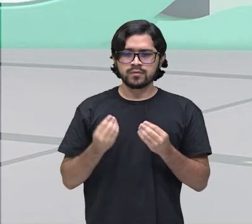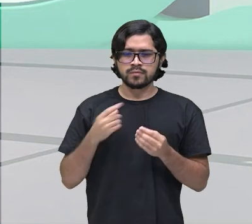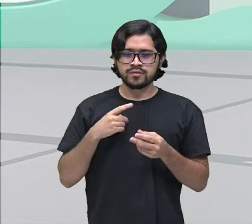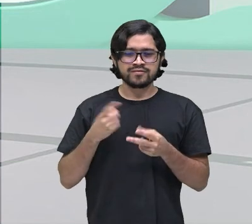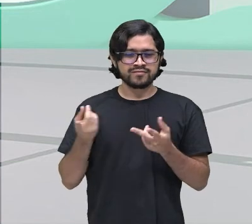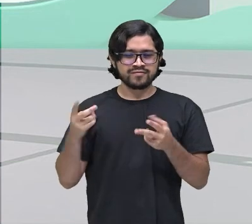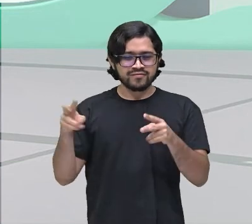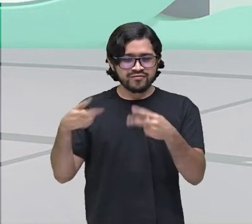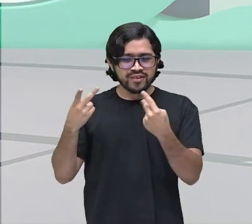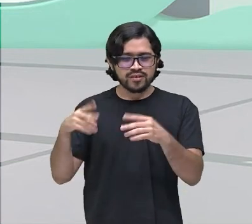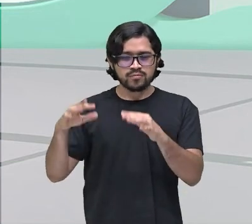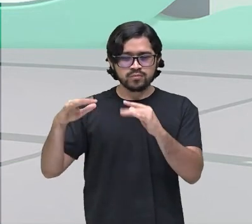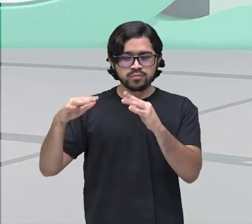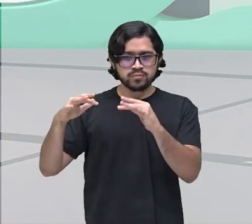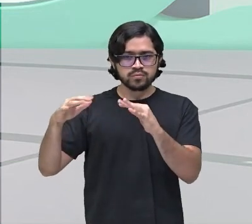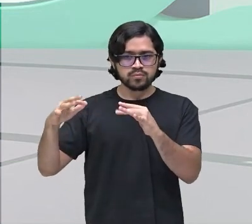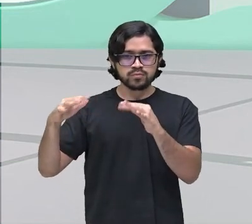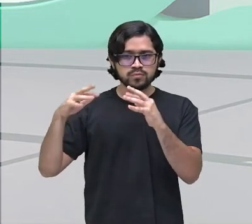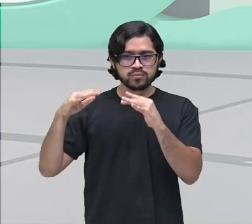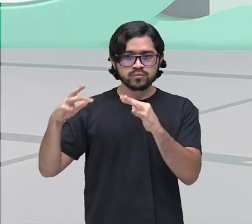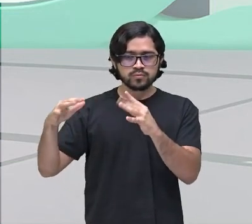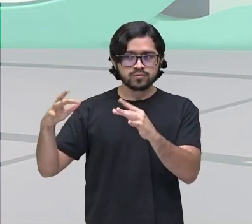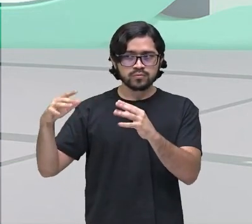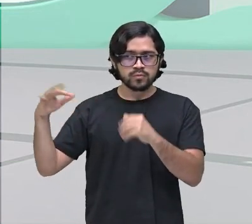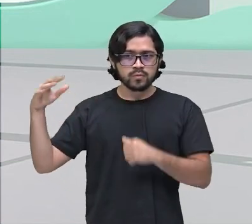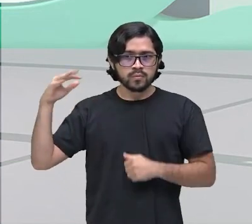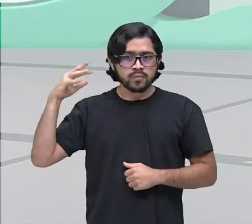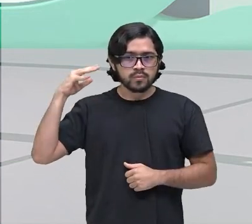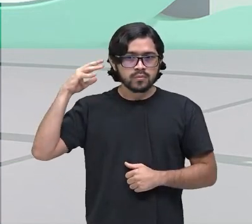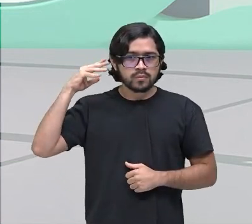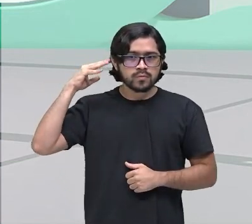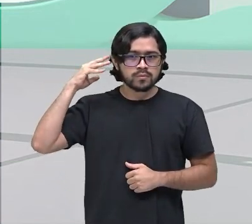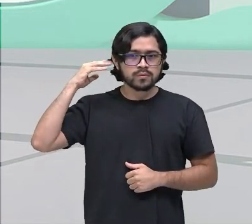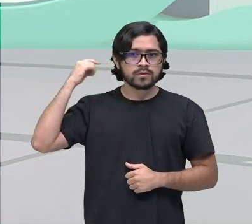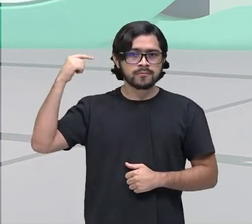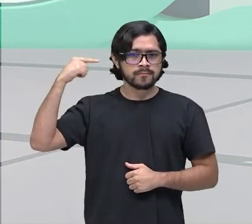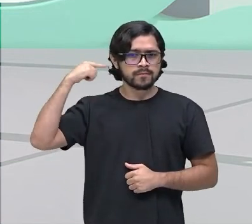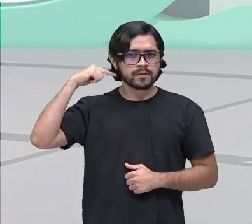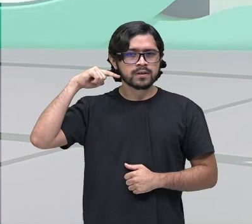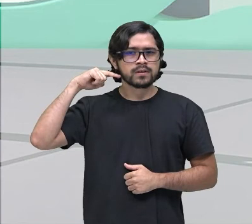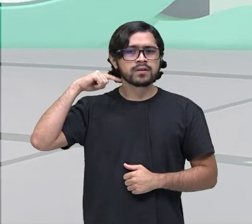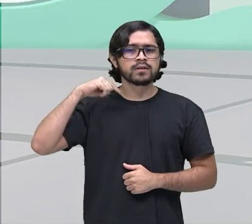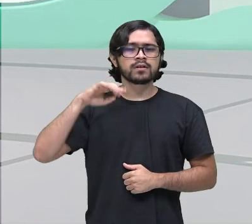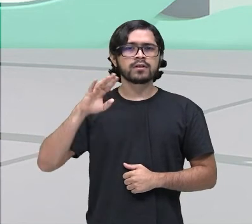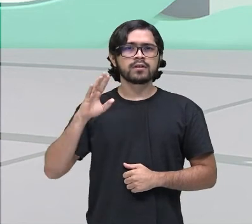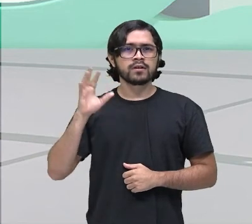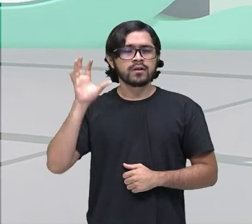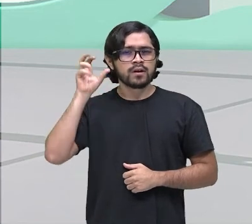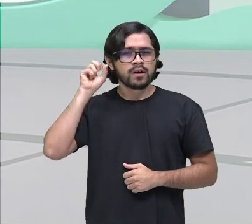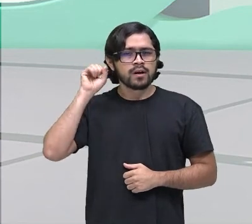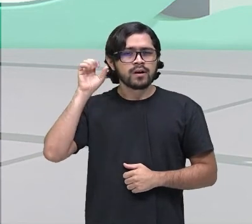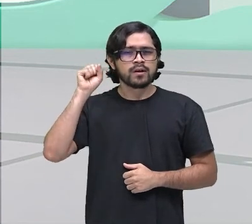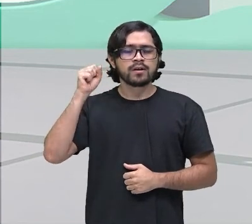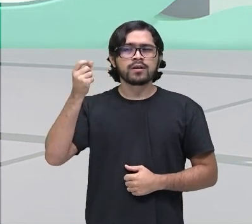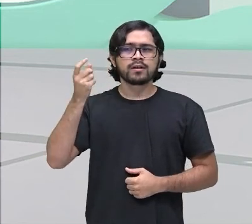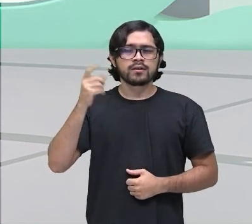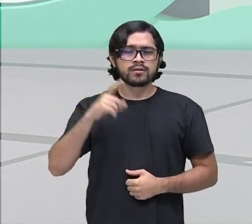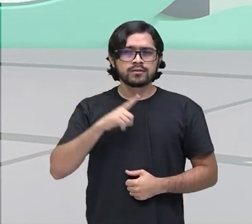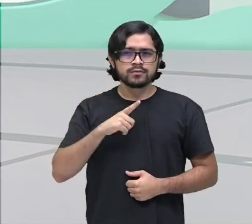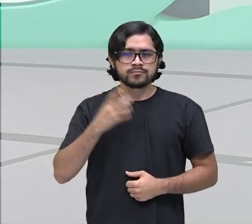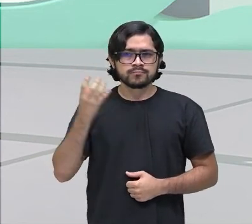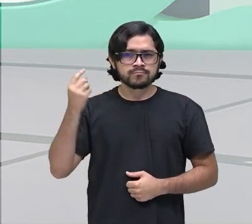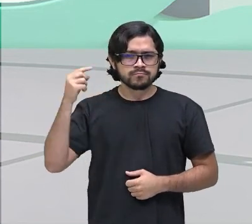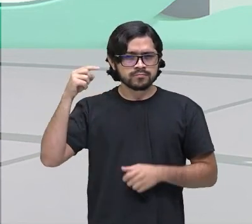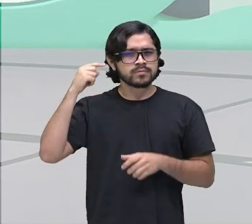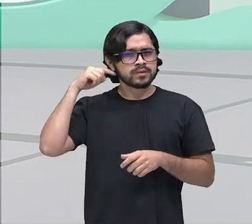que estão presentes no ar. Elas vão entrar no nosso ouvido e lá na parte interna vão produzir sinais elétricos que